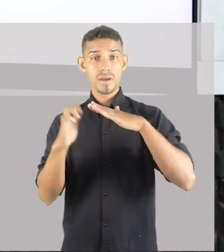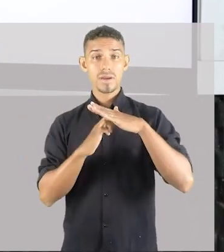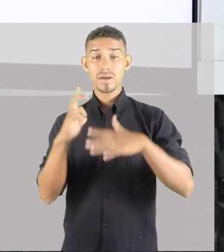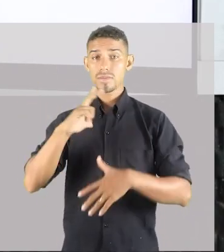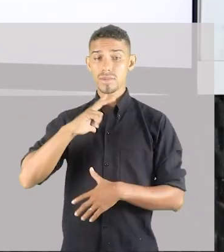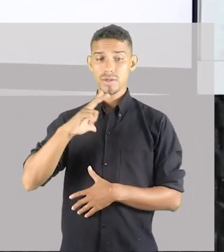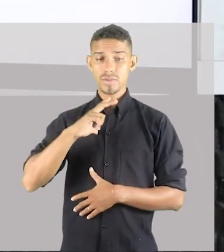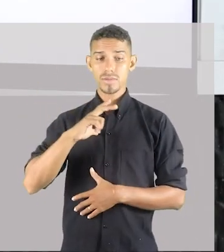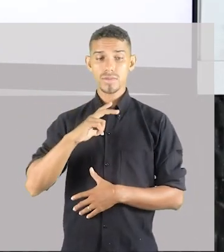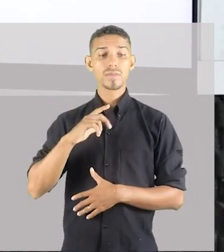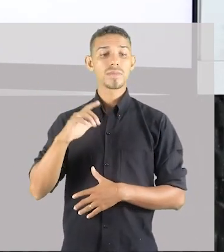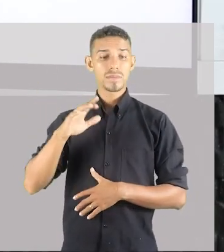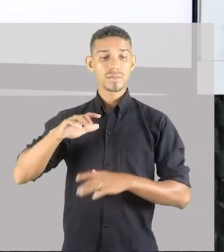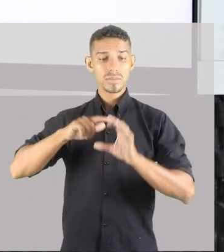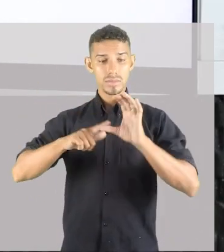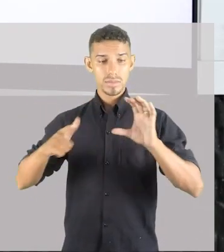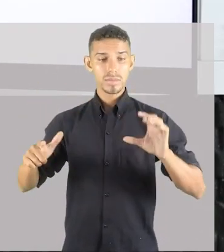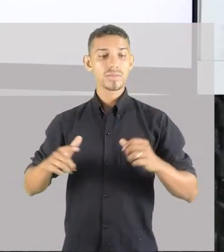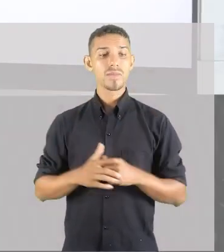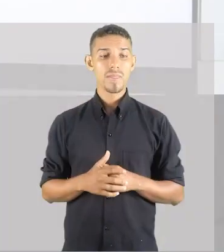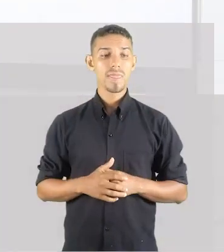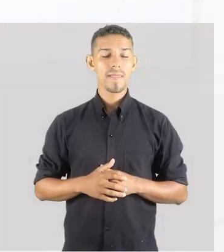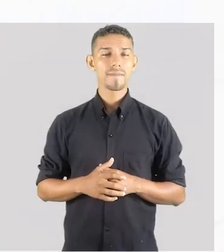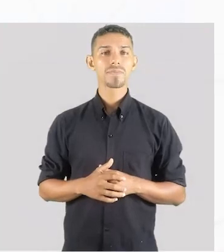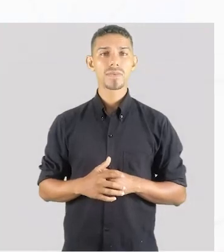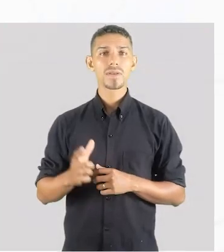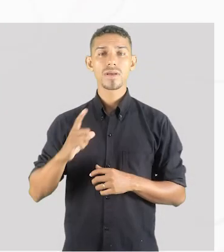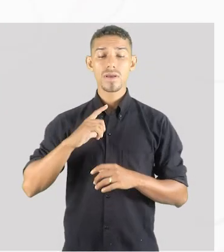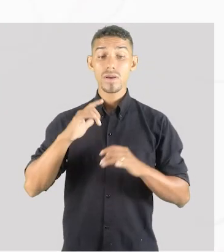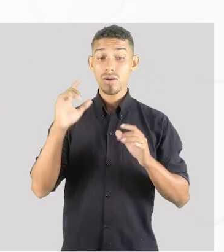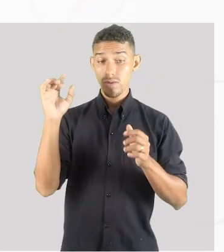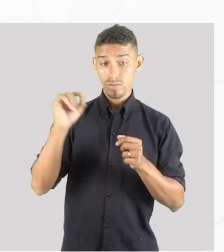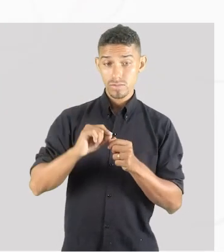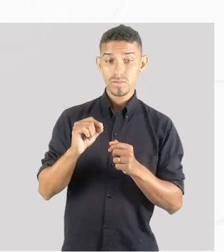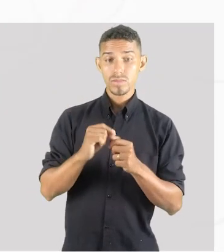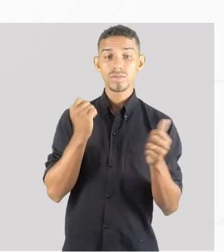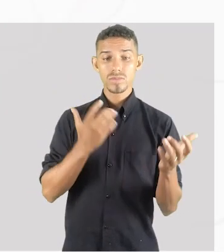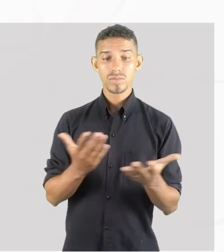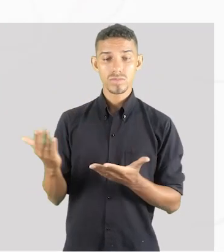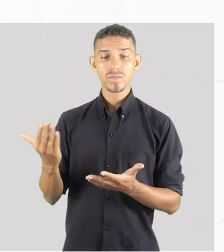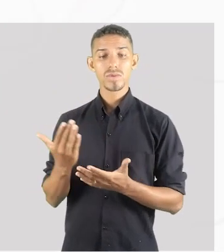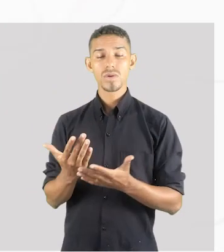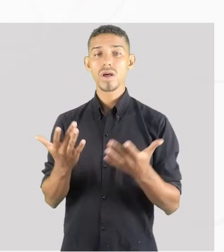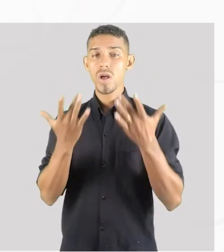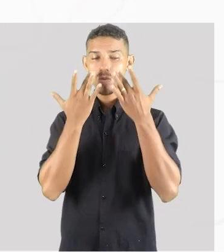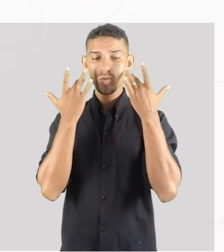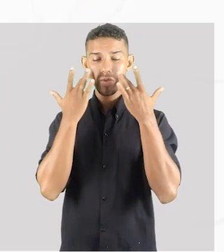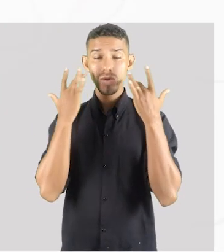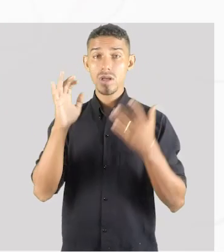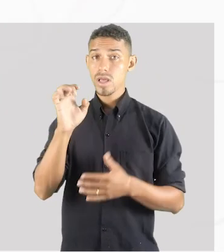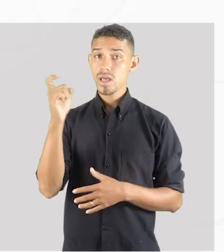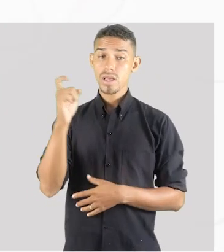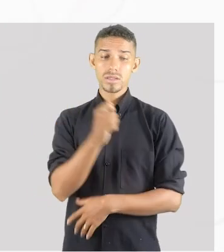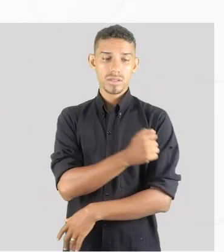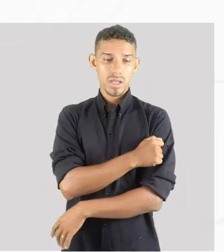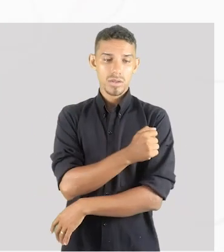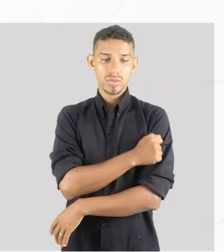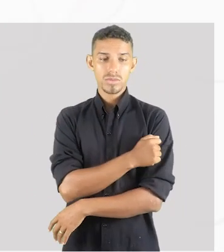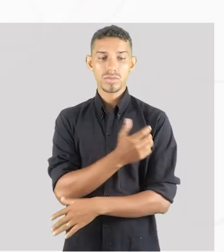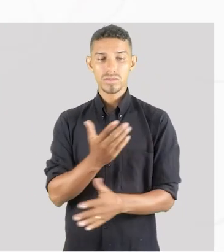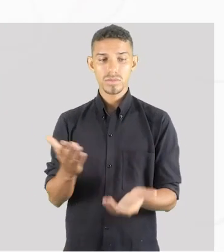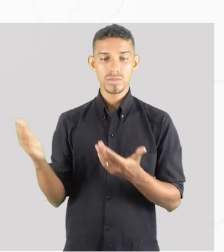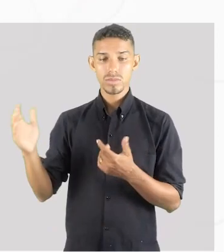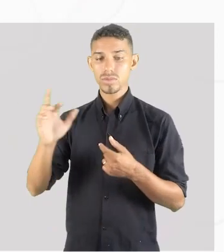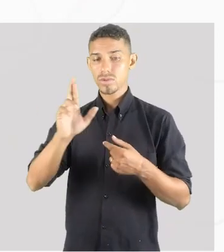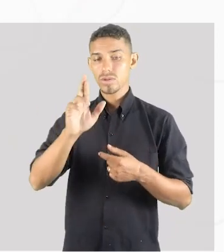privada ali na península da pon areia eu faço né juiz a dois artistas que foram meus ex-alunos são ex-alunos meus